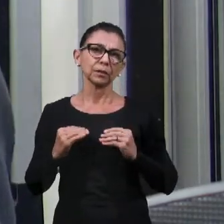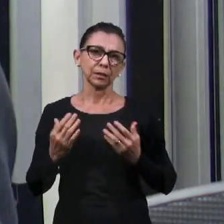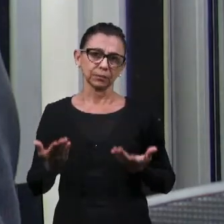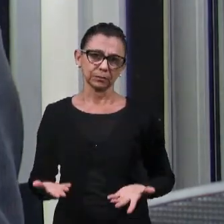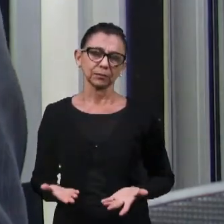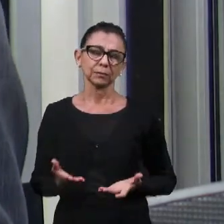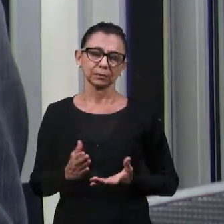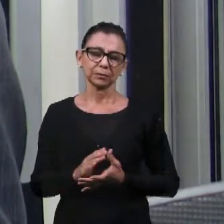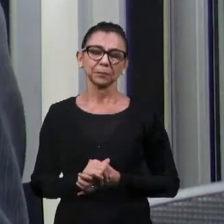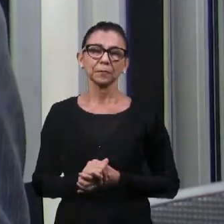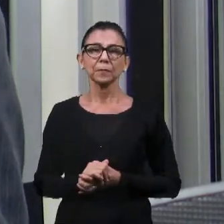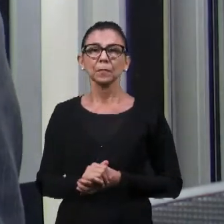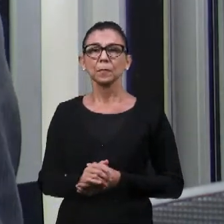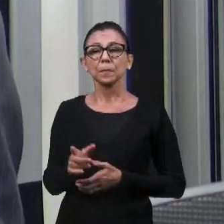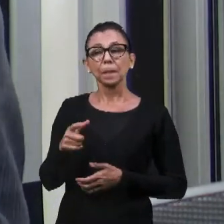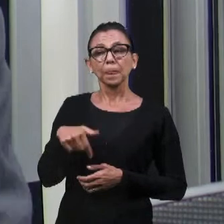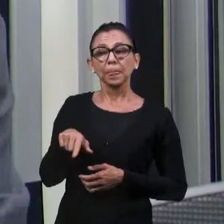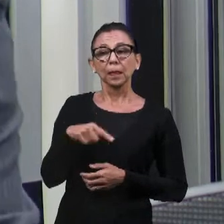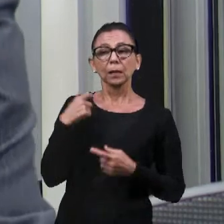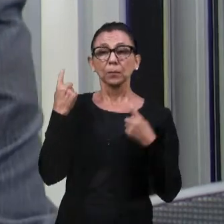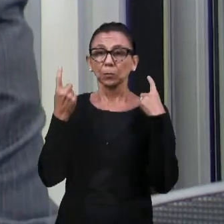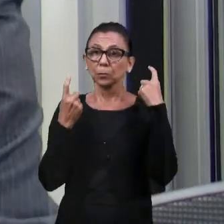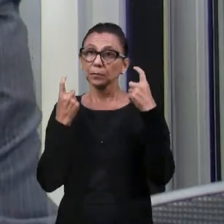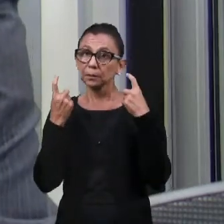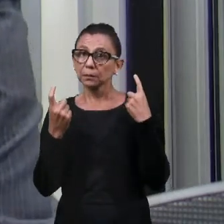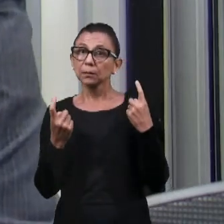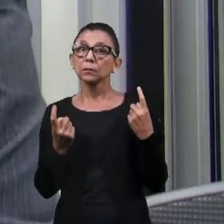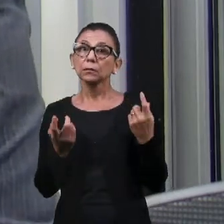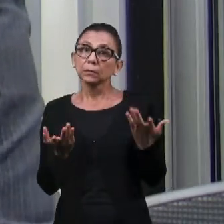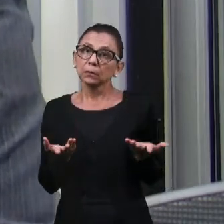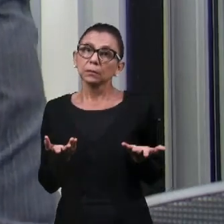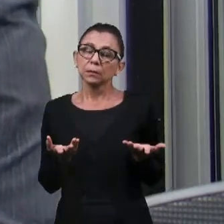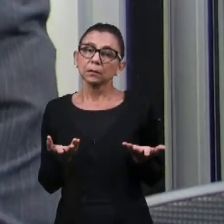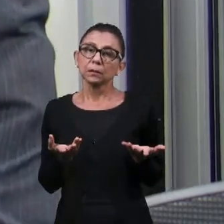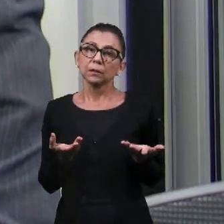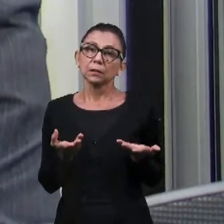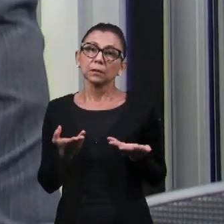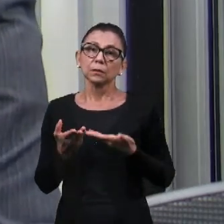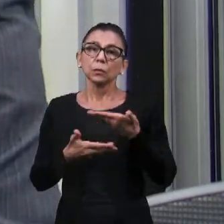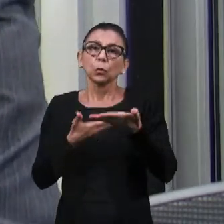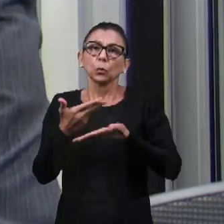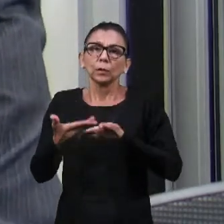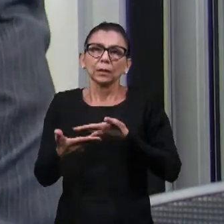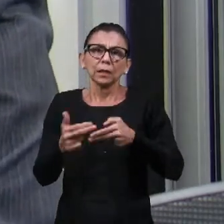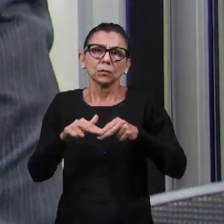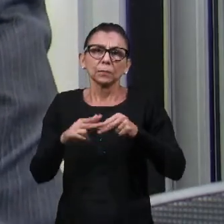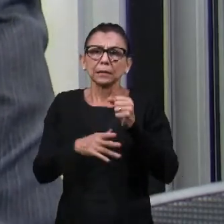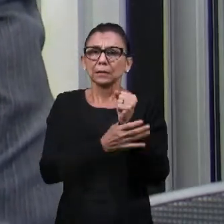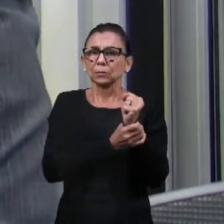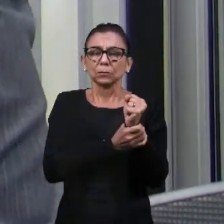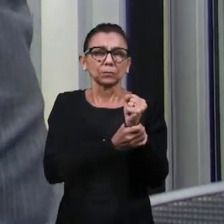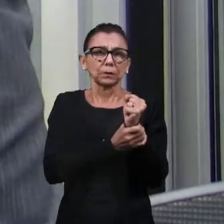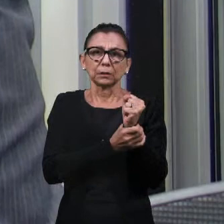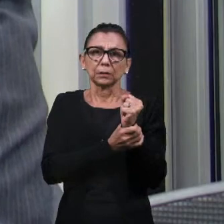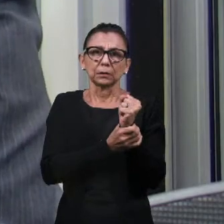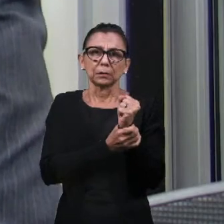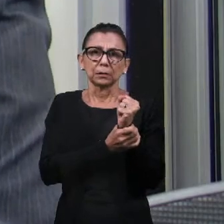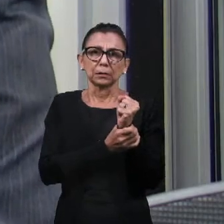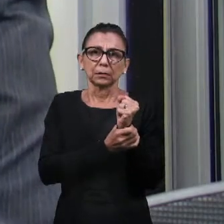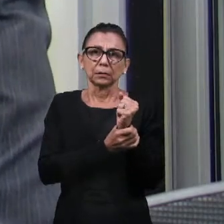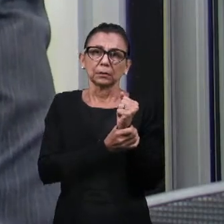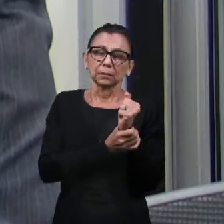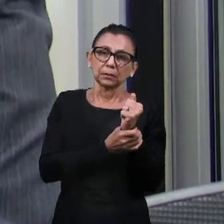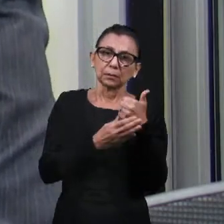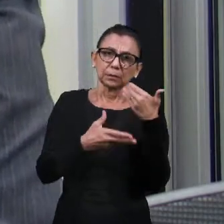de nós, nesse sentido de realmente de dar uma assistência segura, porque essa assistência,